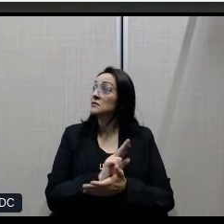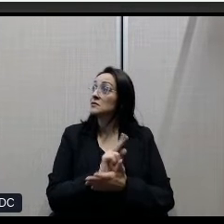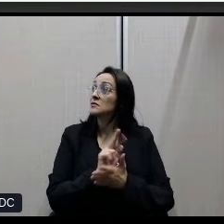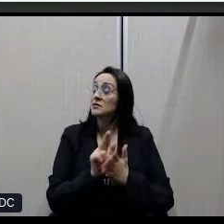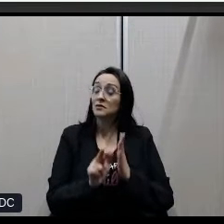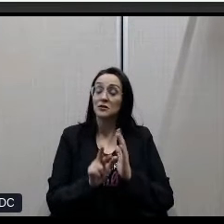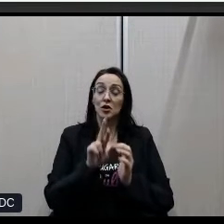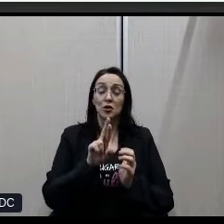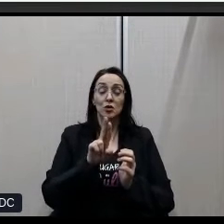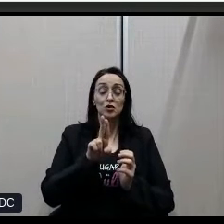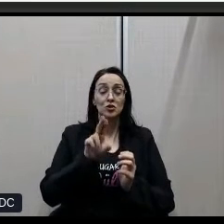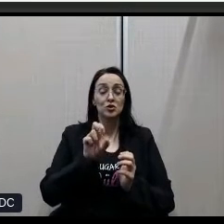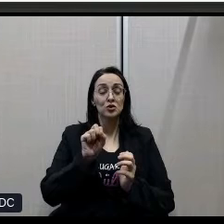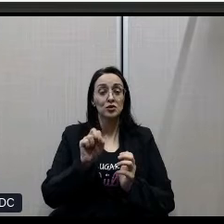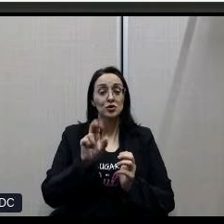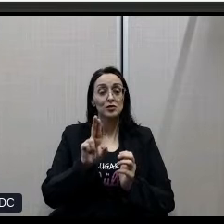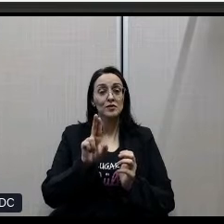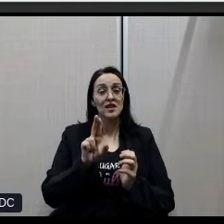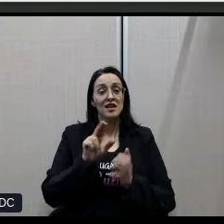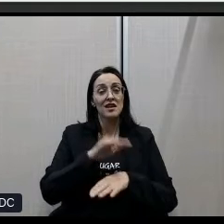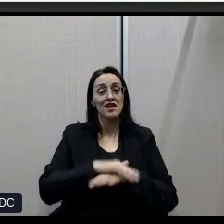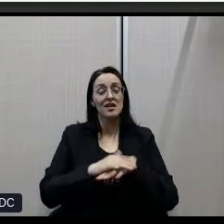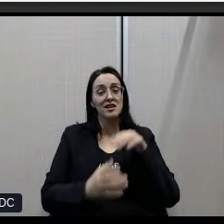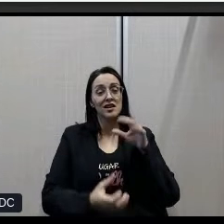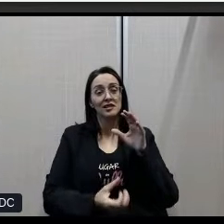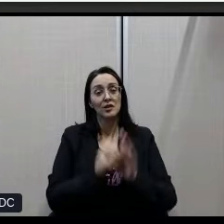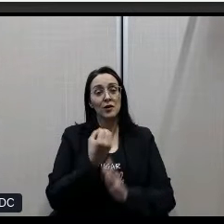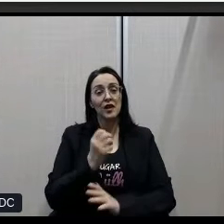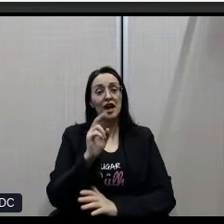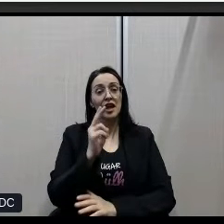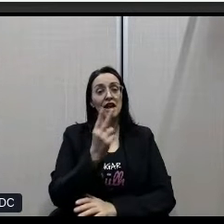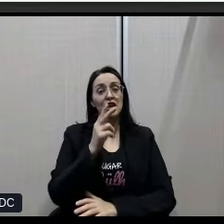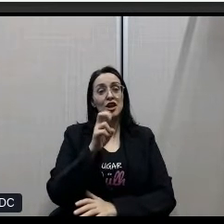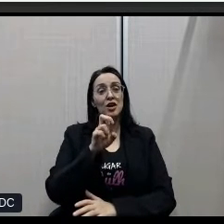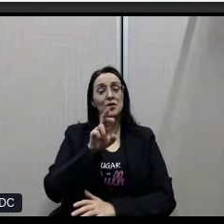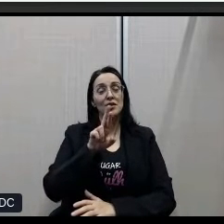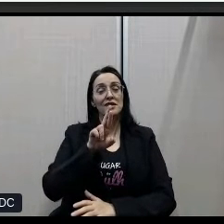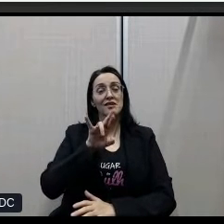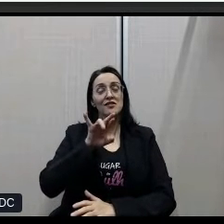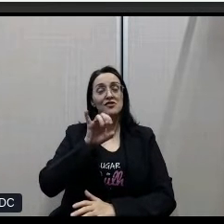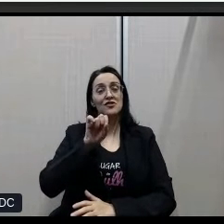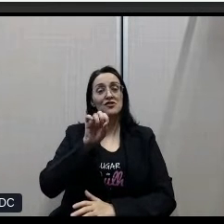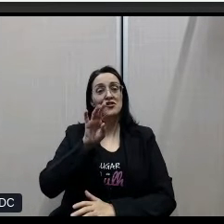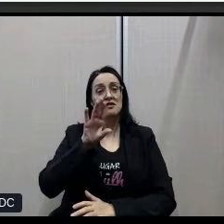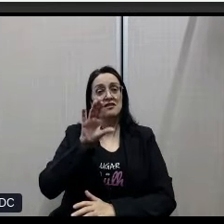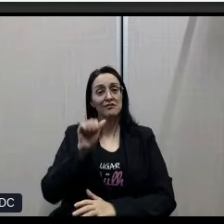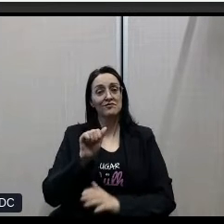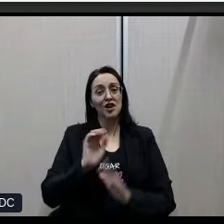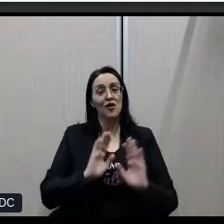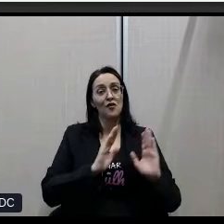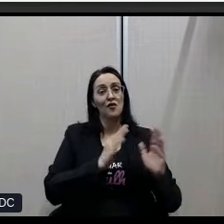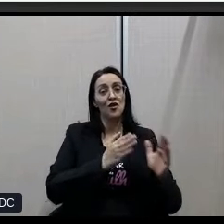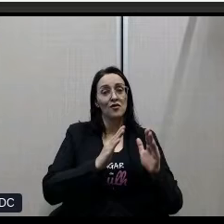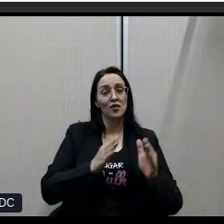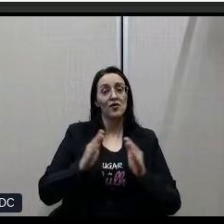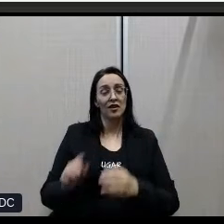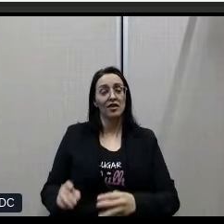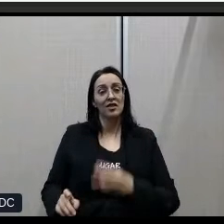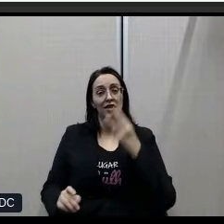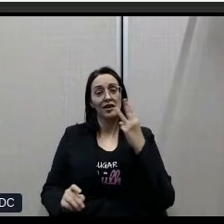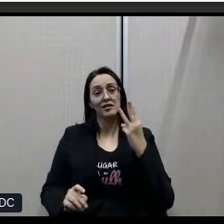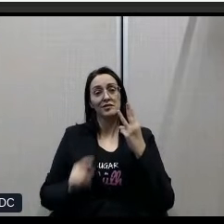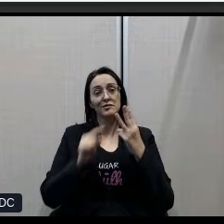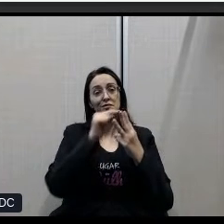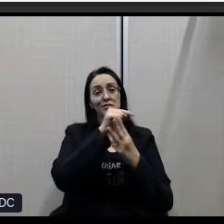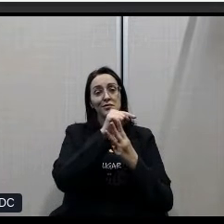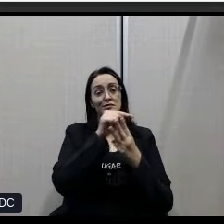nesse caso. E ele são 6 fases. Nesse momento, na graduação, me foquei nas 3 primeiras, que